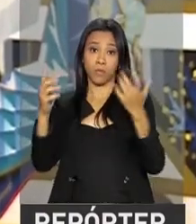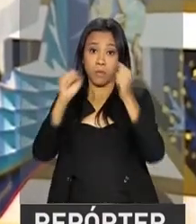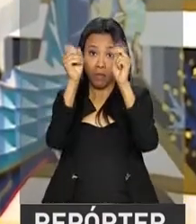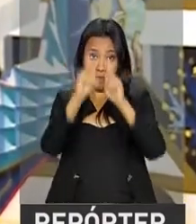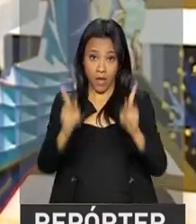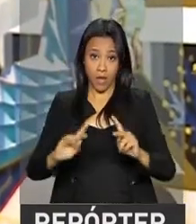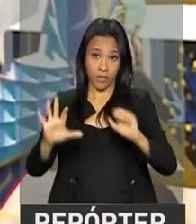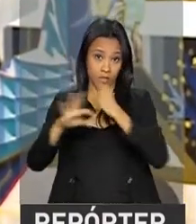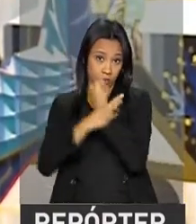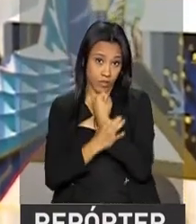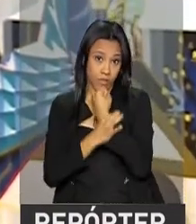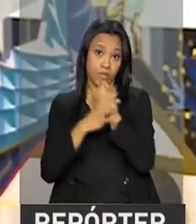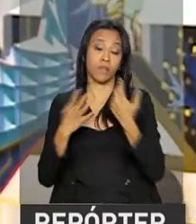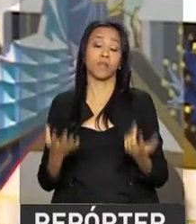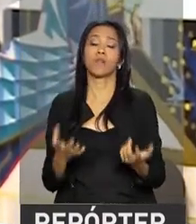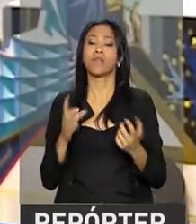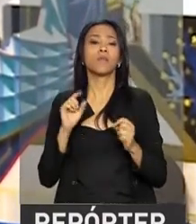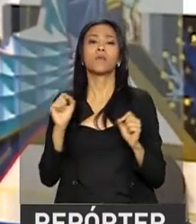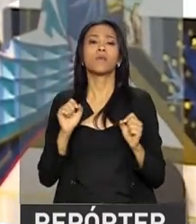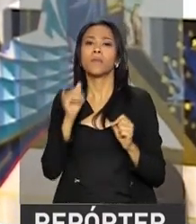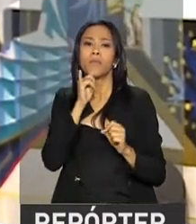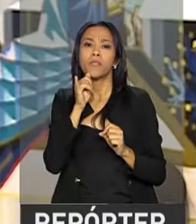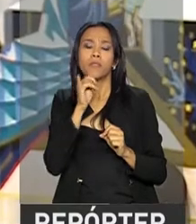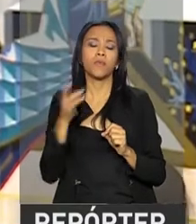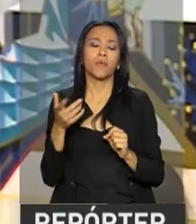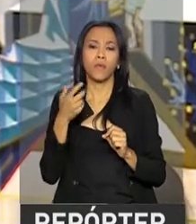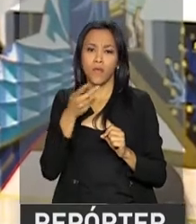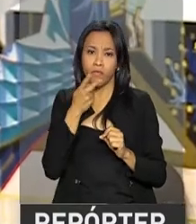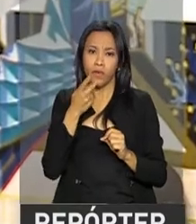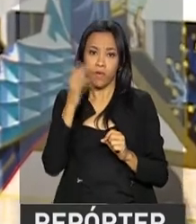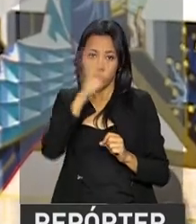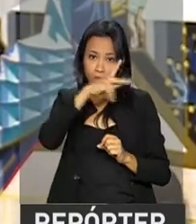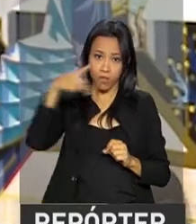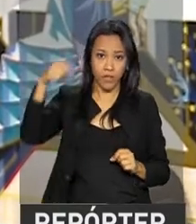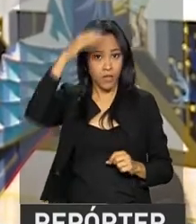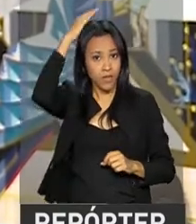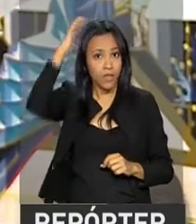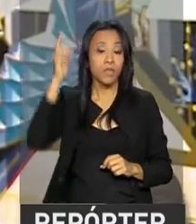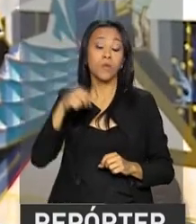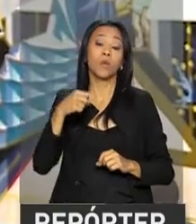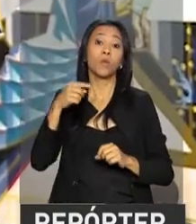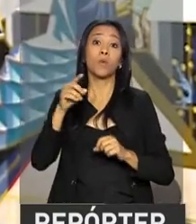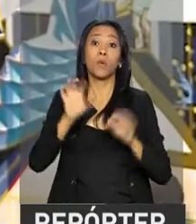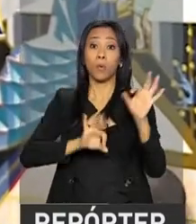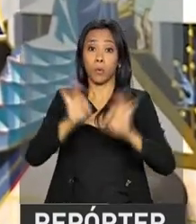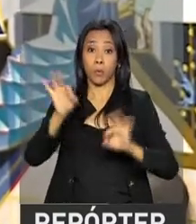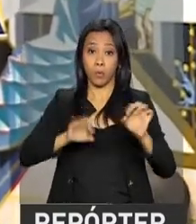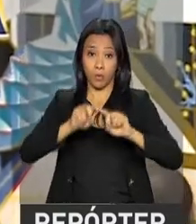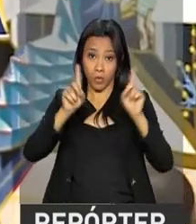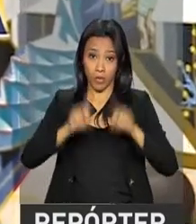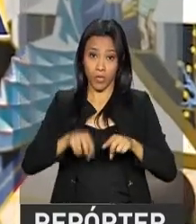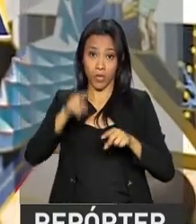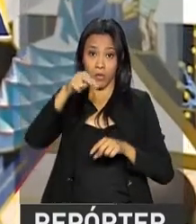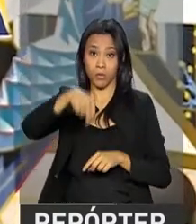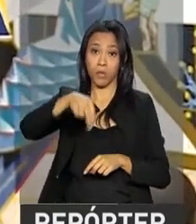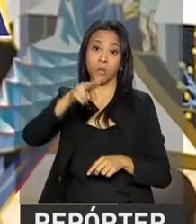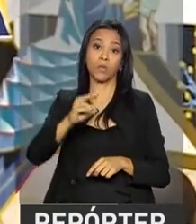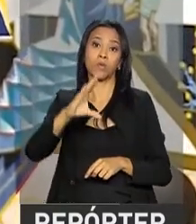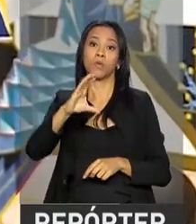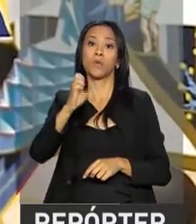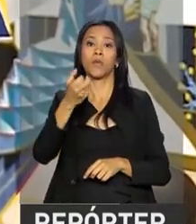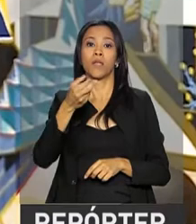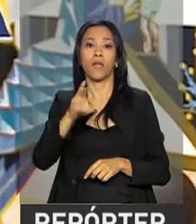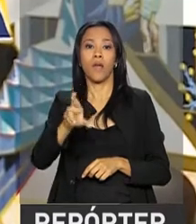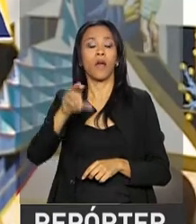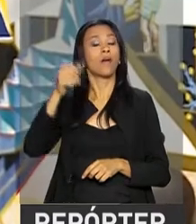e segurança. Paz e segurança, por exemplo, o presidente mencionou o programa nuclear da Coreia do Norte, ele condenou esse programa e também